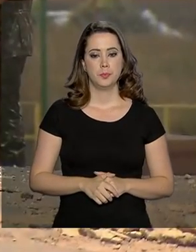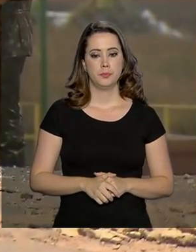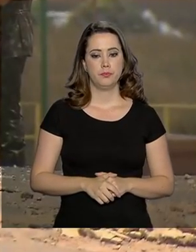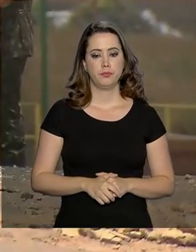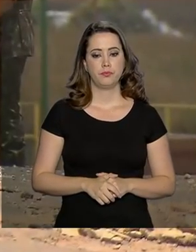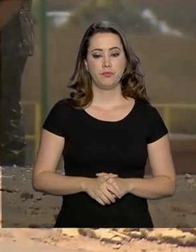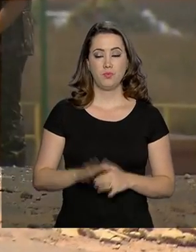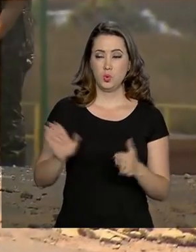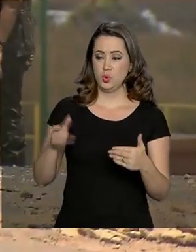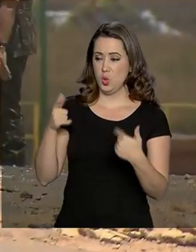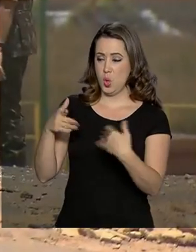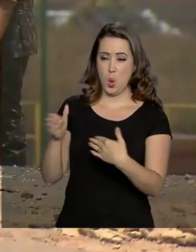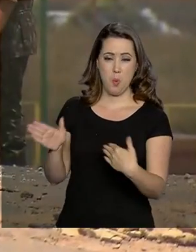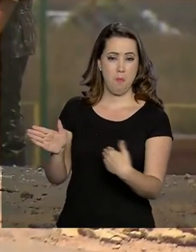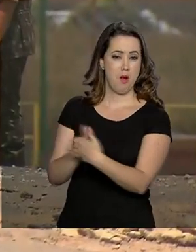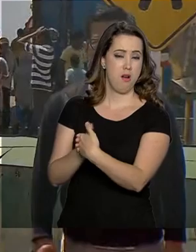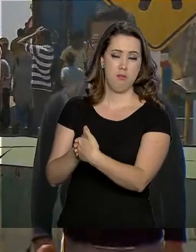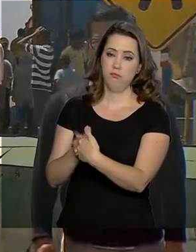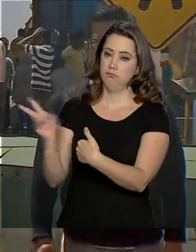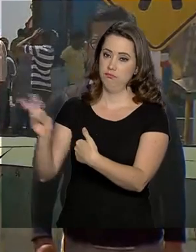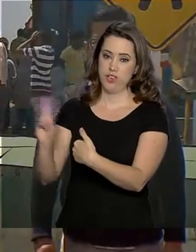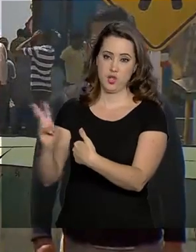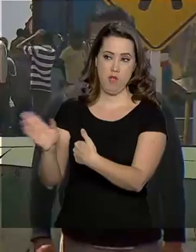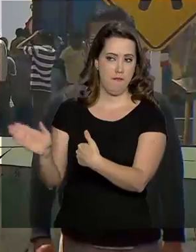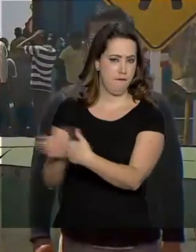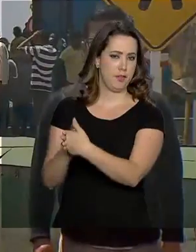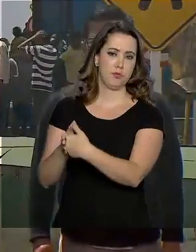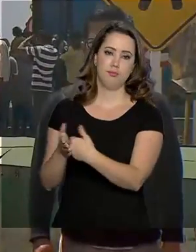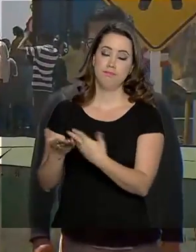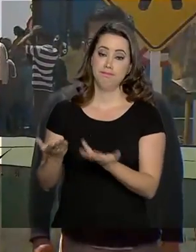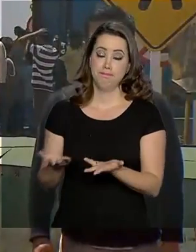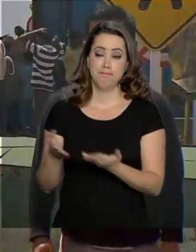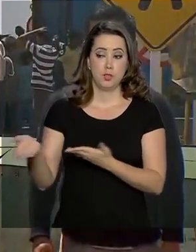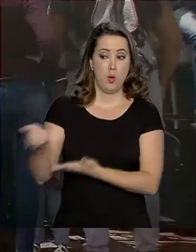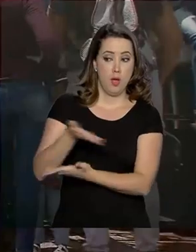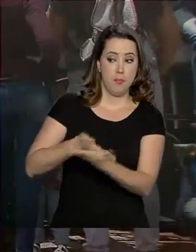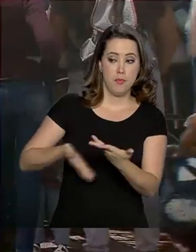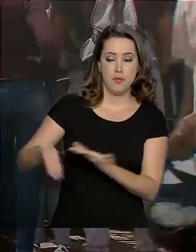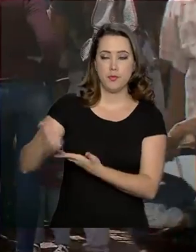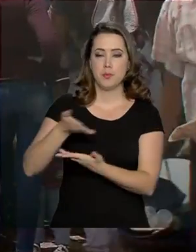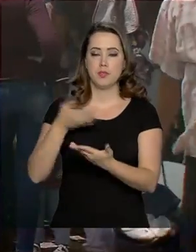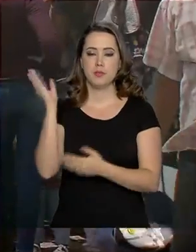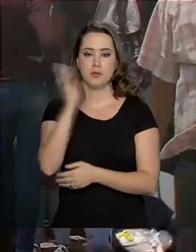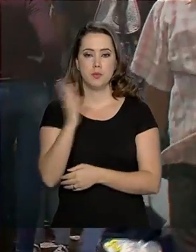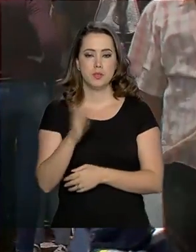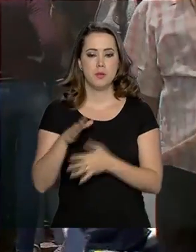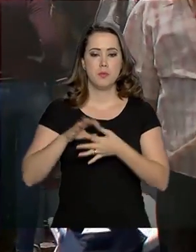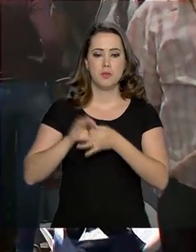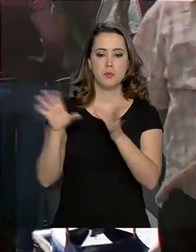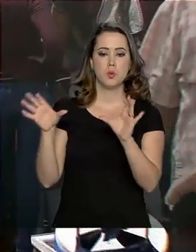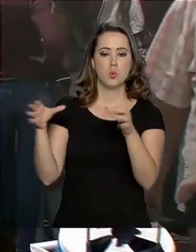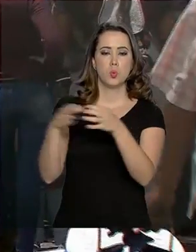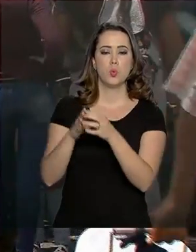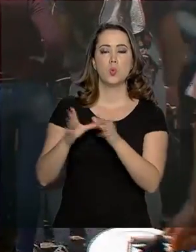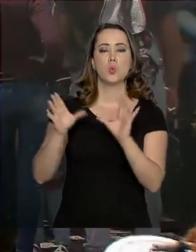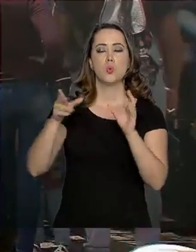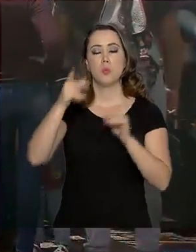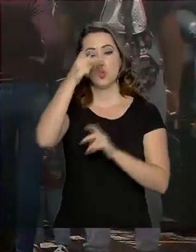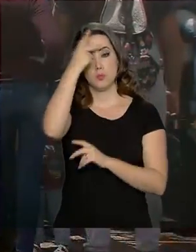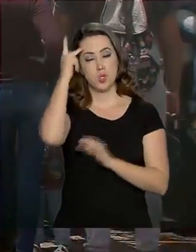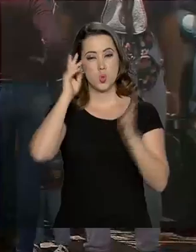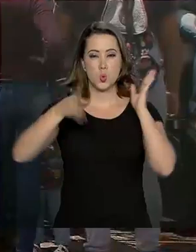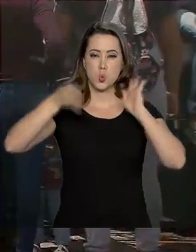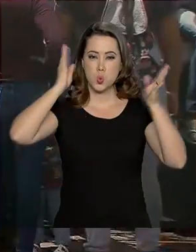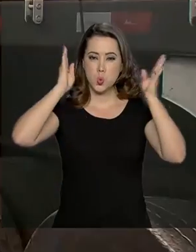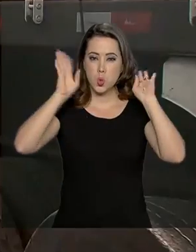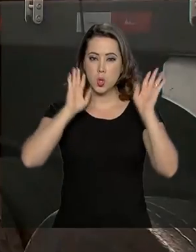Com a fronteira venezuelana ainda fechada, a movimentação na divisa com o Brasil era para liberar um grupo de caminhoneiros bloqueado